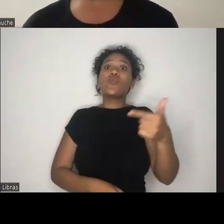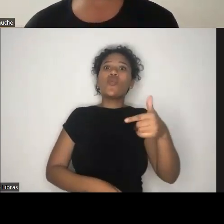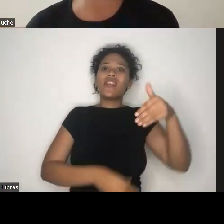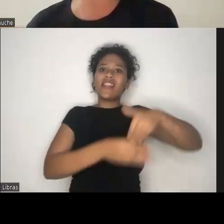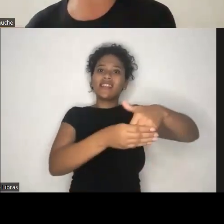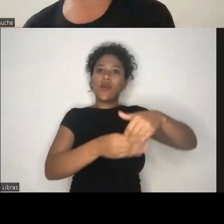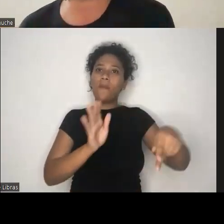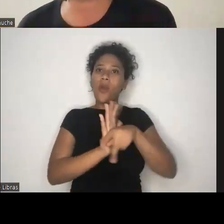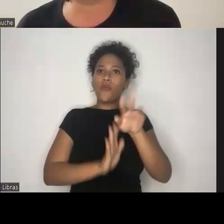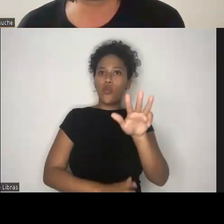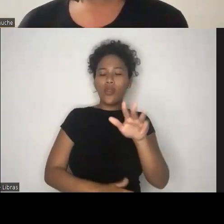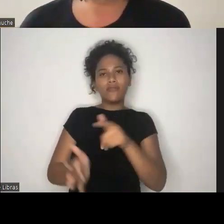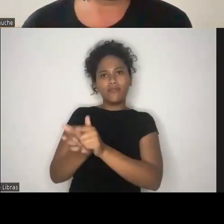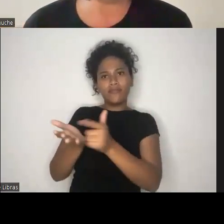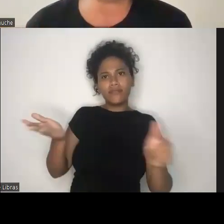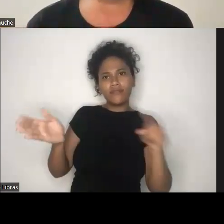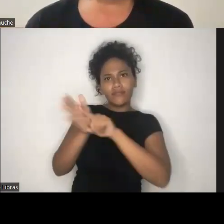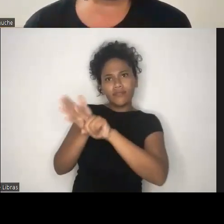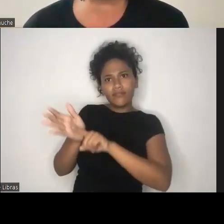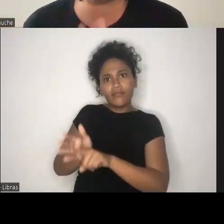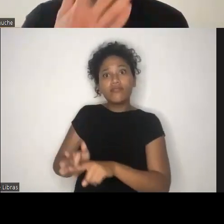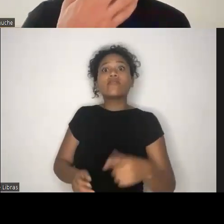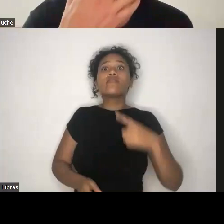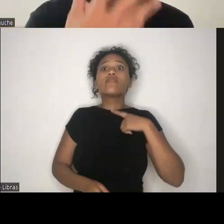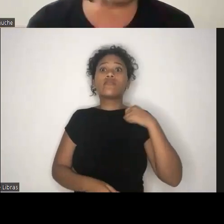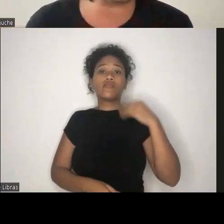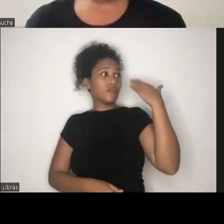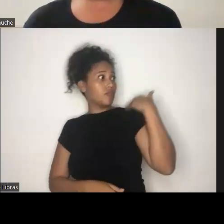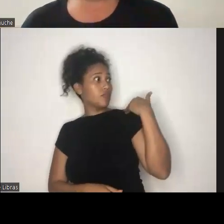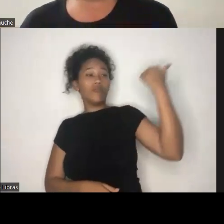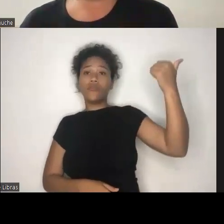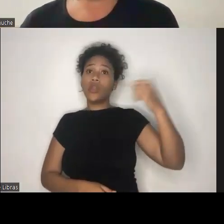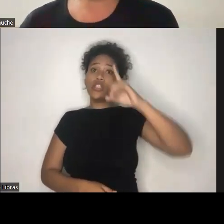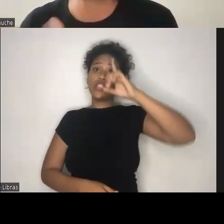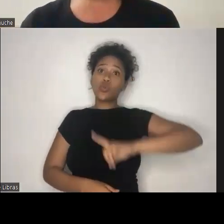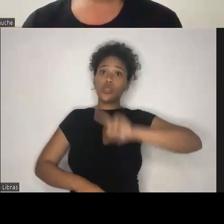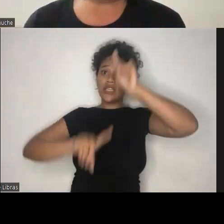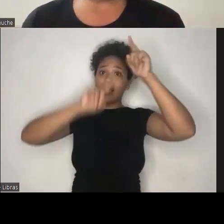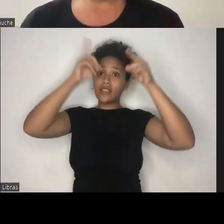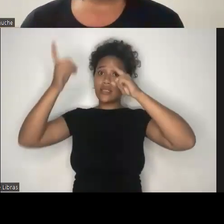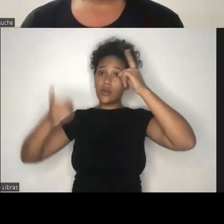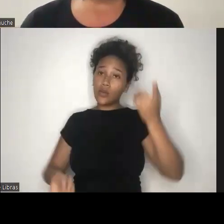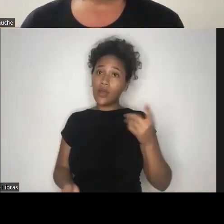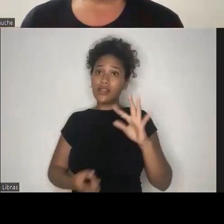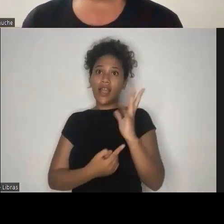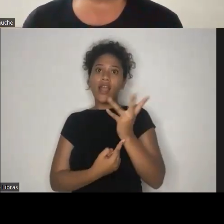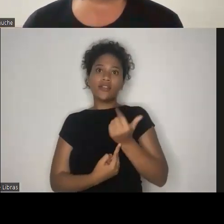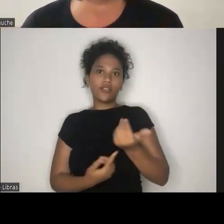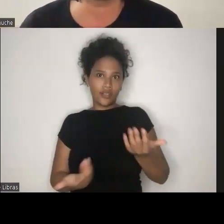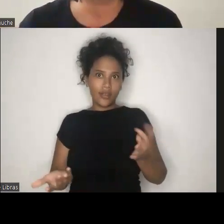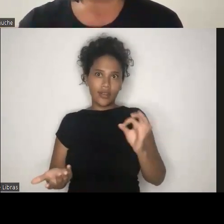investigativo de criação eu tinha sido selecionado para ser o diretor de criação o diretor de arte né